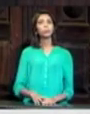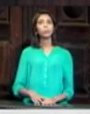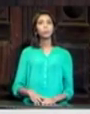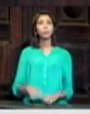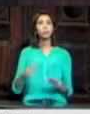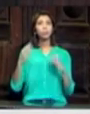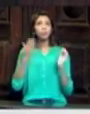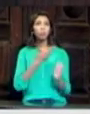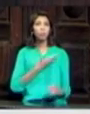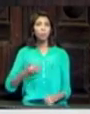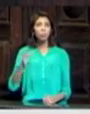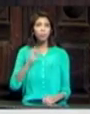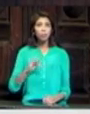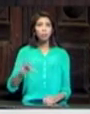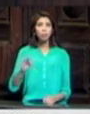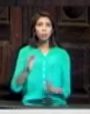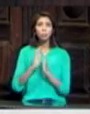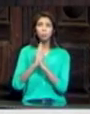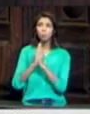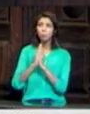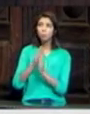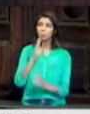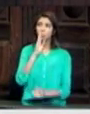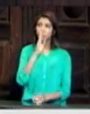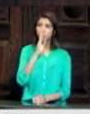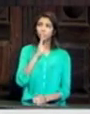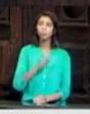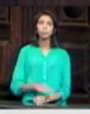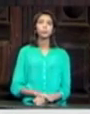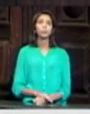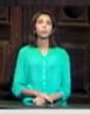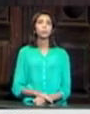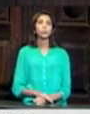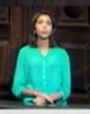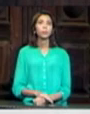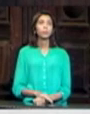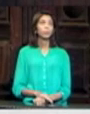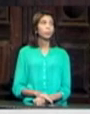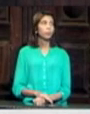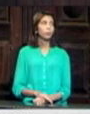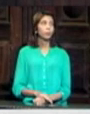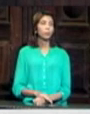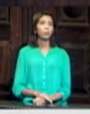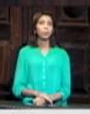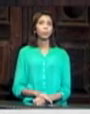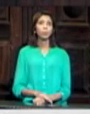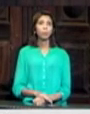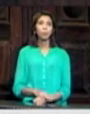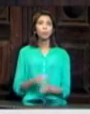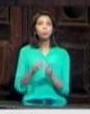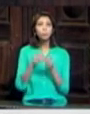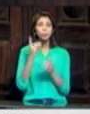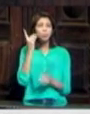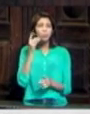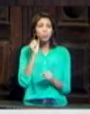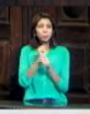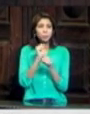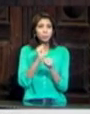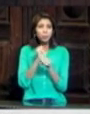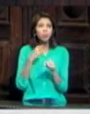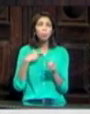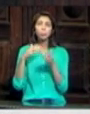pelo governo federal. Por favor, por favor. Através do DENIT. Nós estamos... Só um instantinho, deputado Mendes.